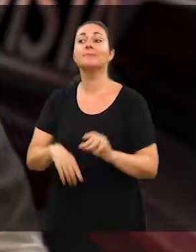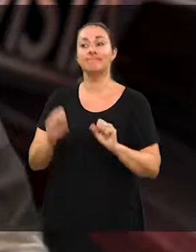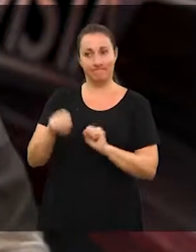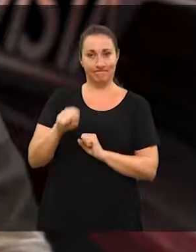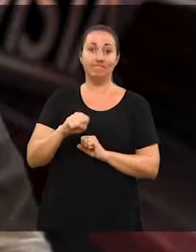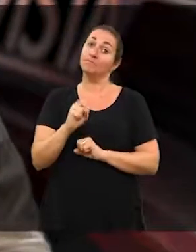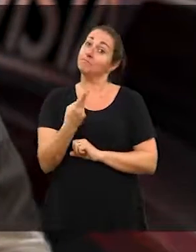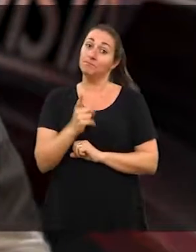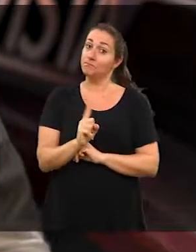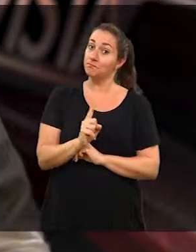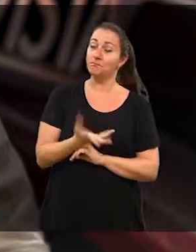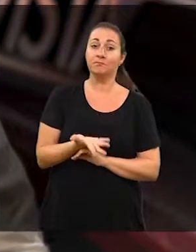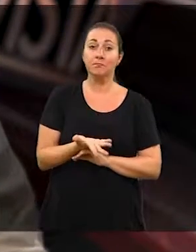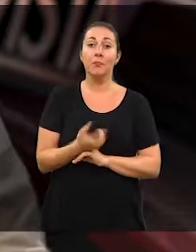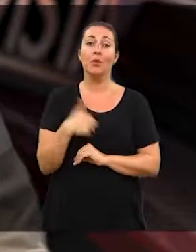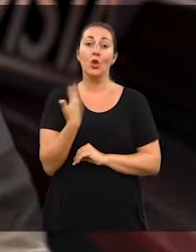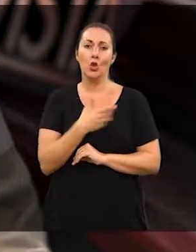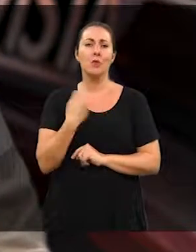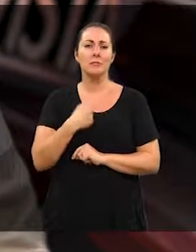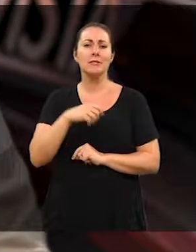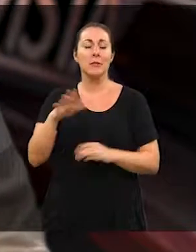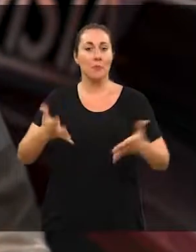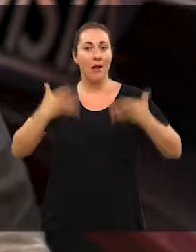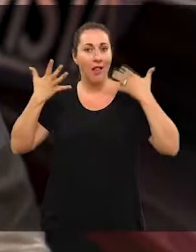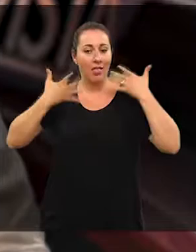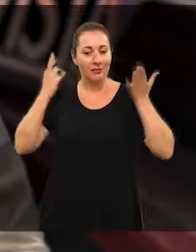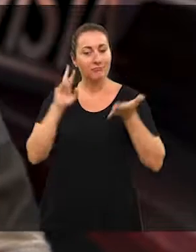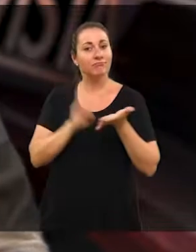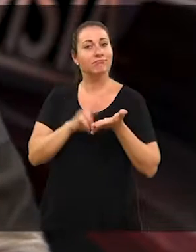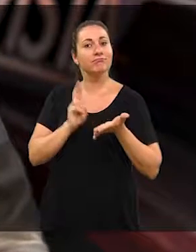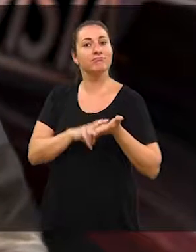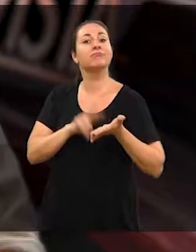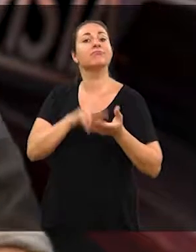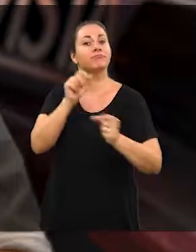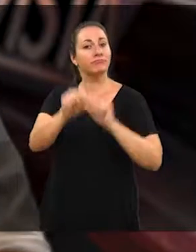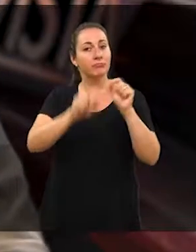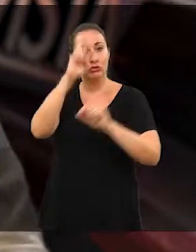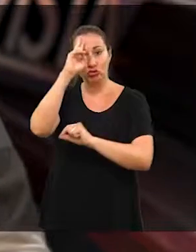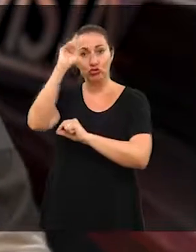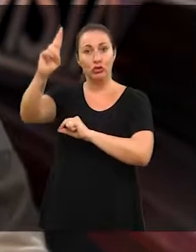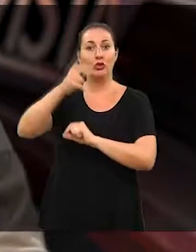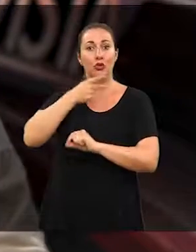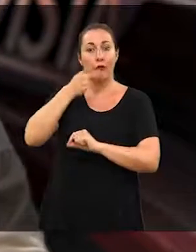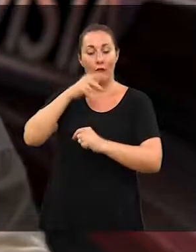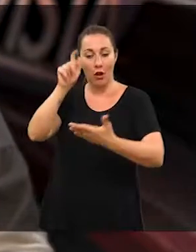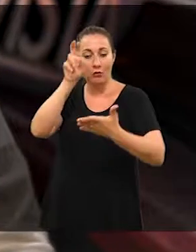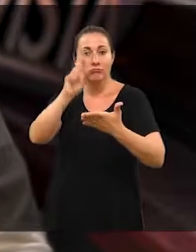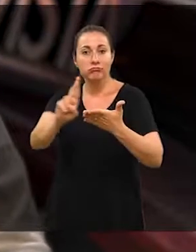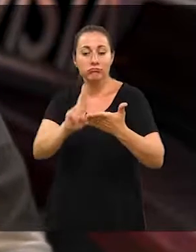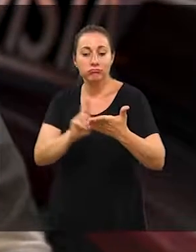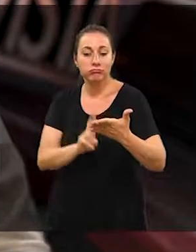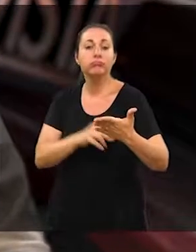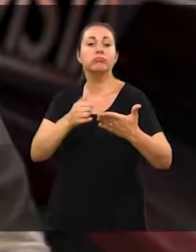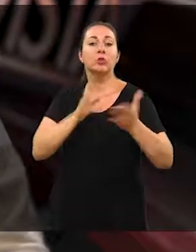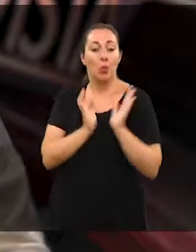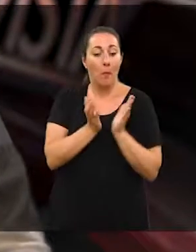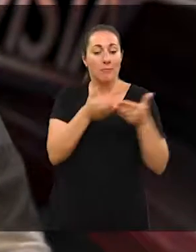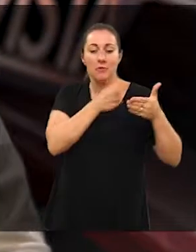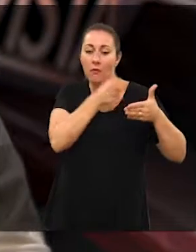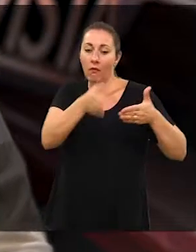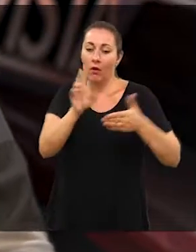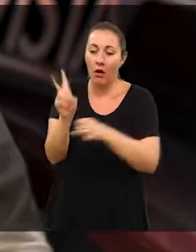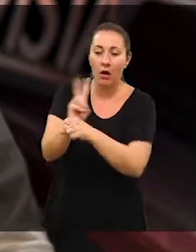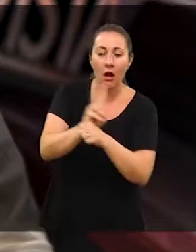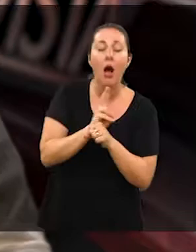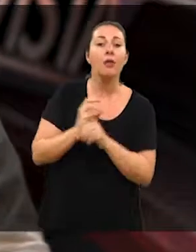nós temos que registrar isso, que com muita alegria, todos os diretores que colocaram, que fazem, efetivamente a comissão que